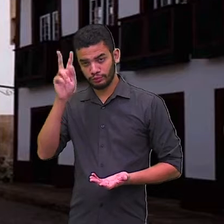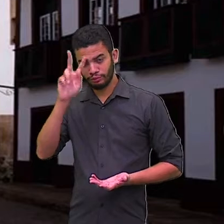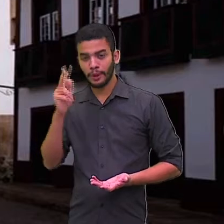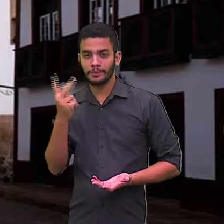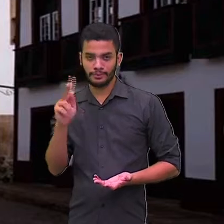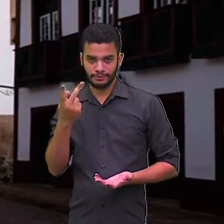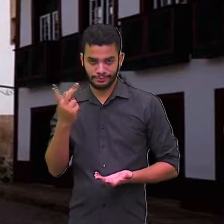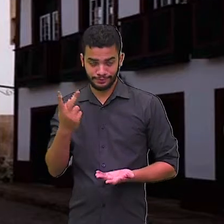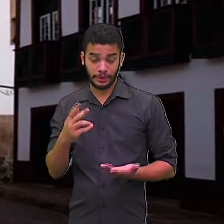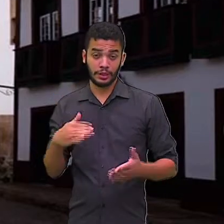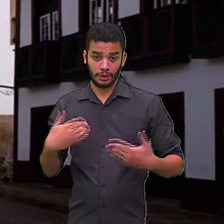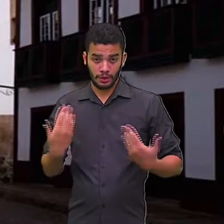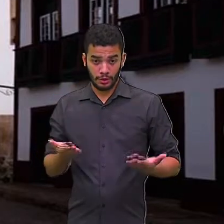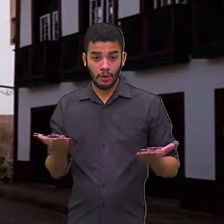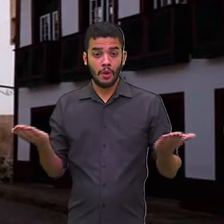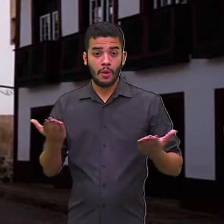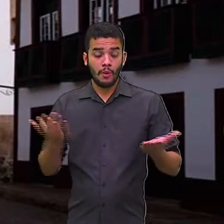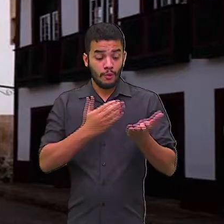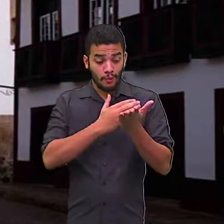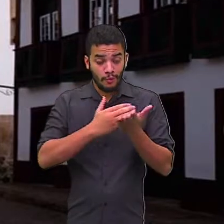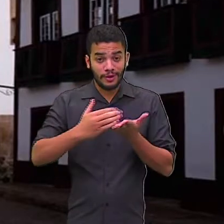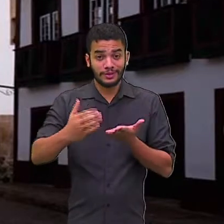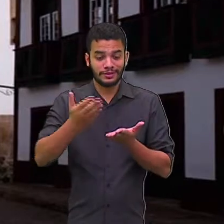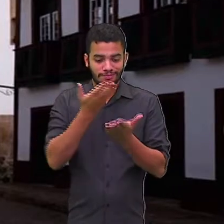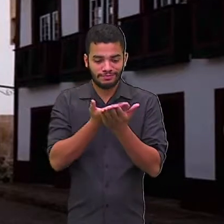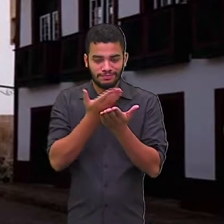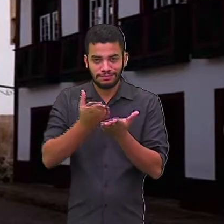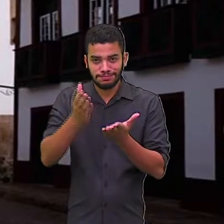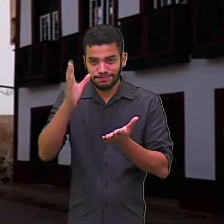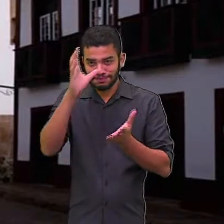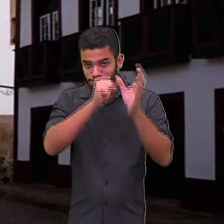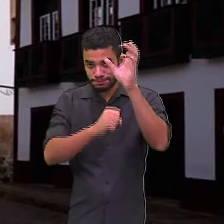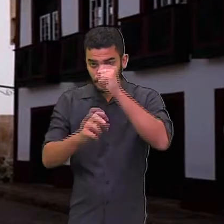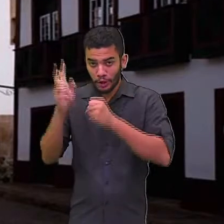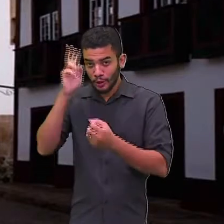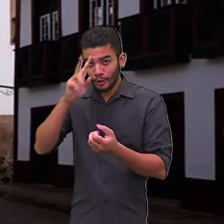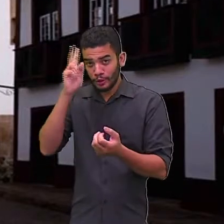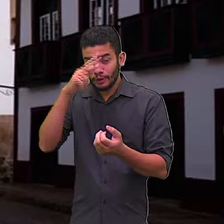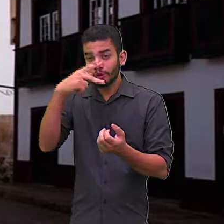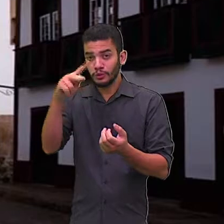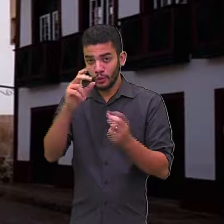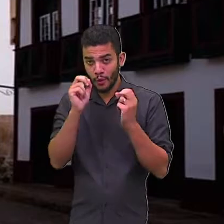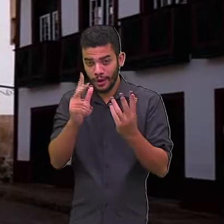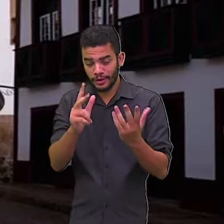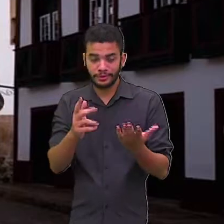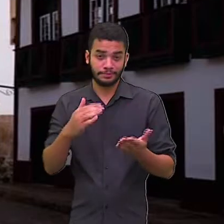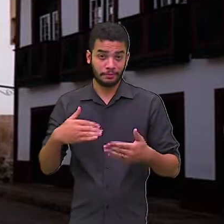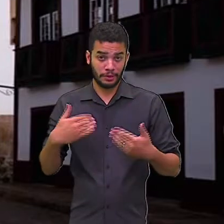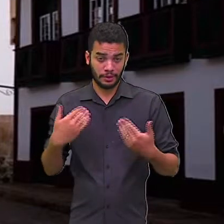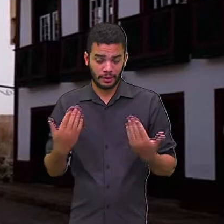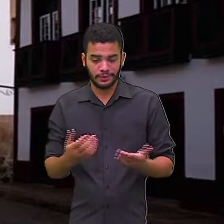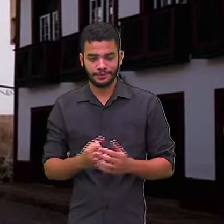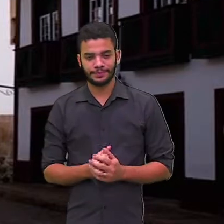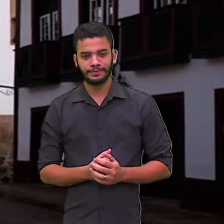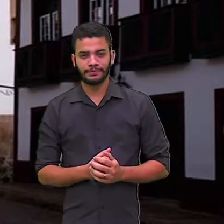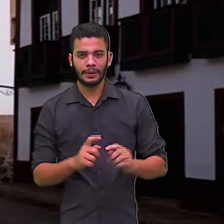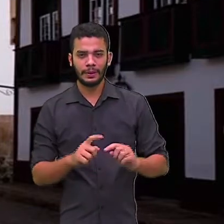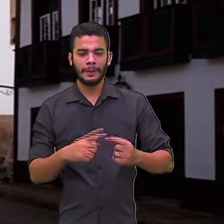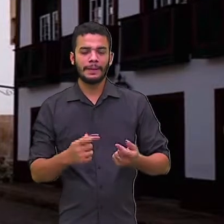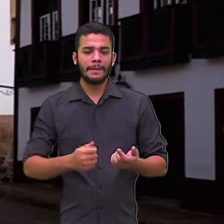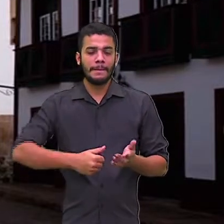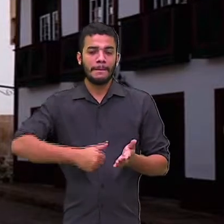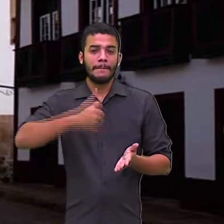vocês, estudantes, a conhecerem a sua história. Venham comigo. Primeiro, vamos entender o